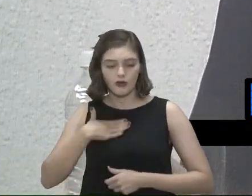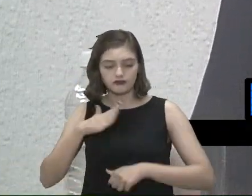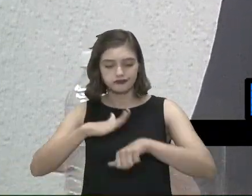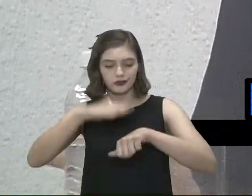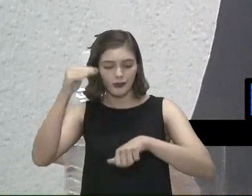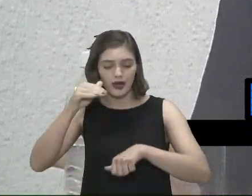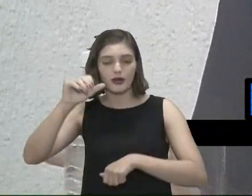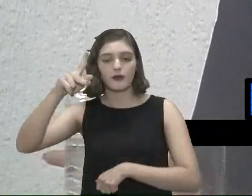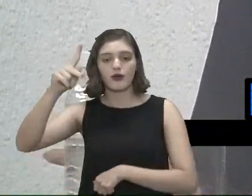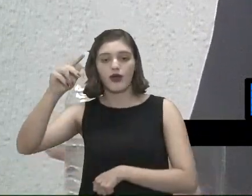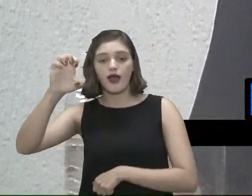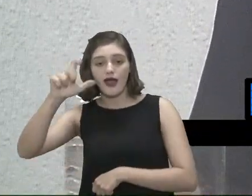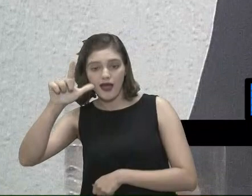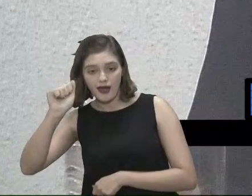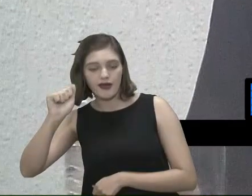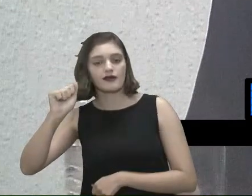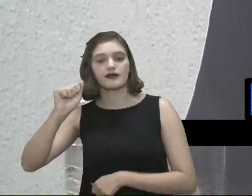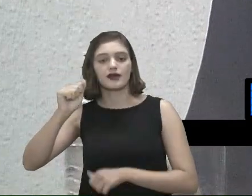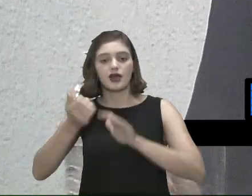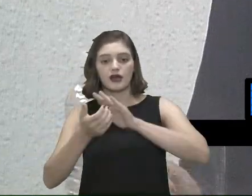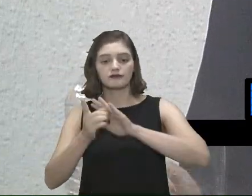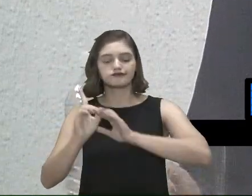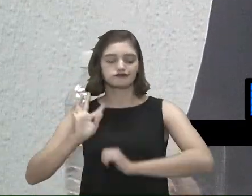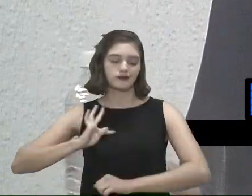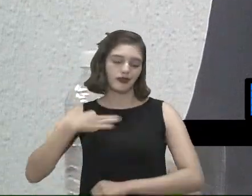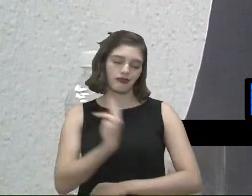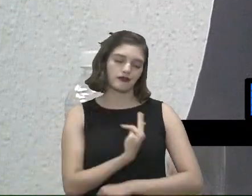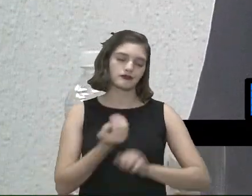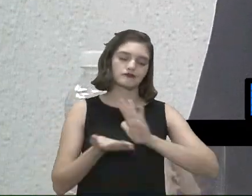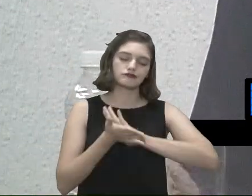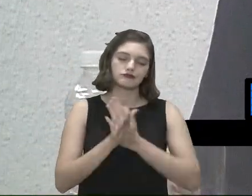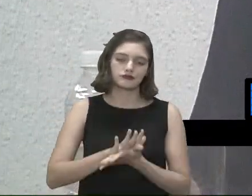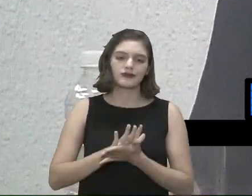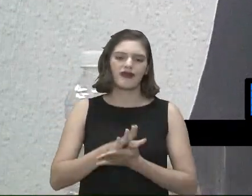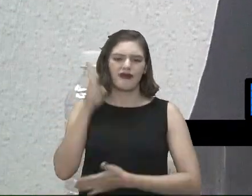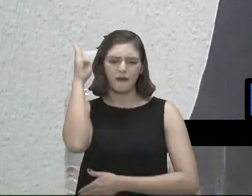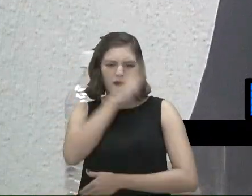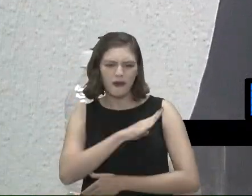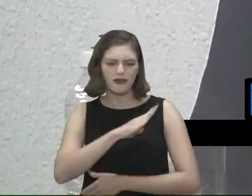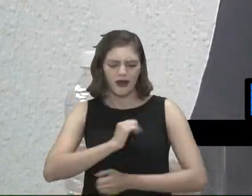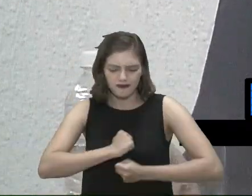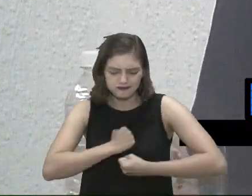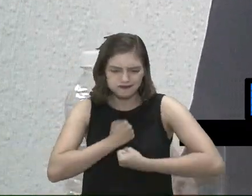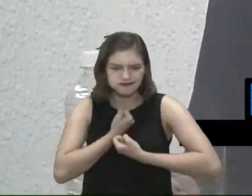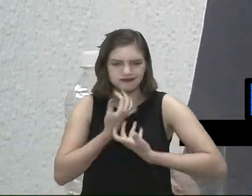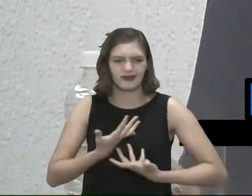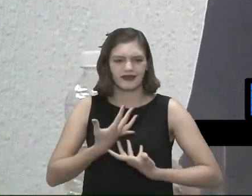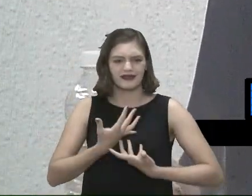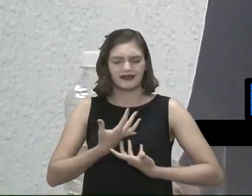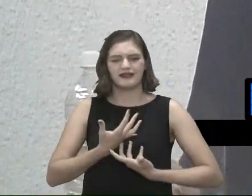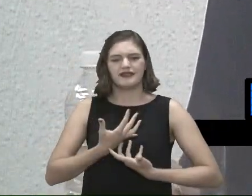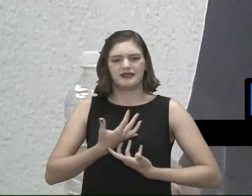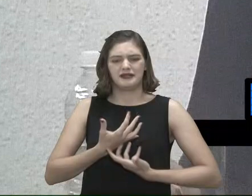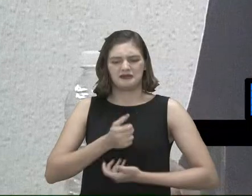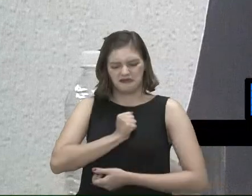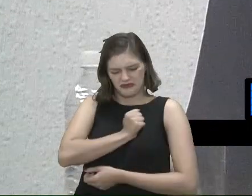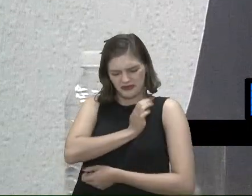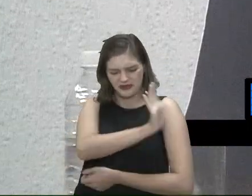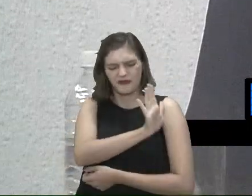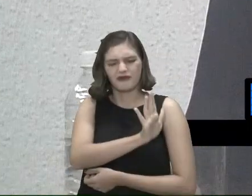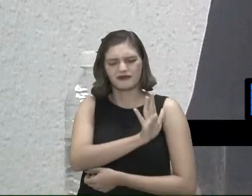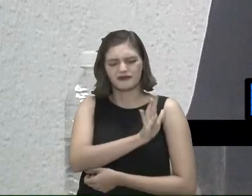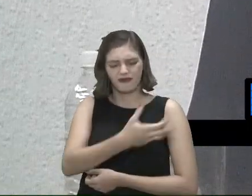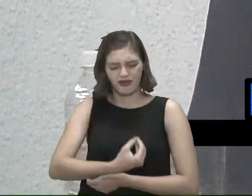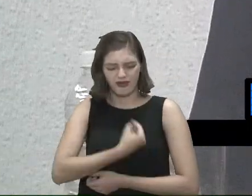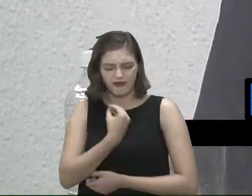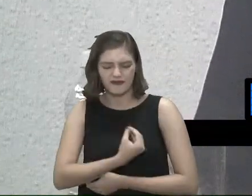Não há outra justificativa a não ser uma transfobia pura. Há uma maldade pura. Há um desgosto das nossas vidas,